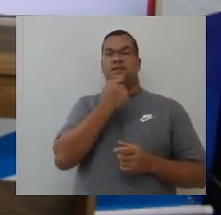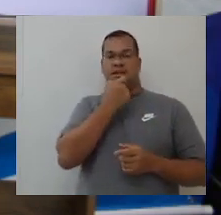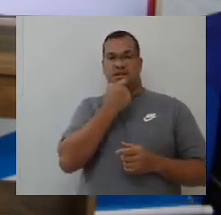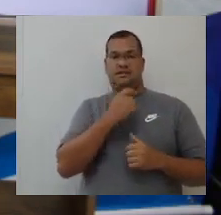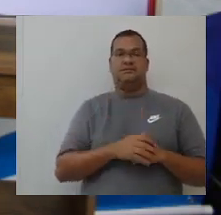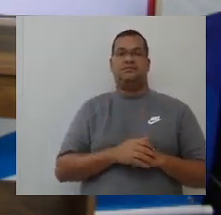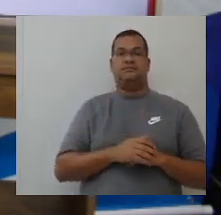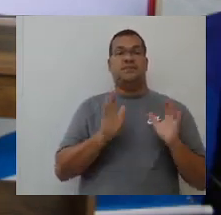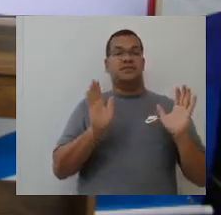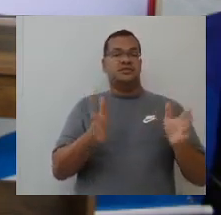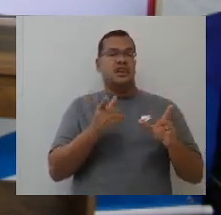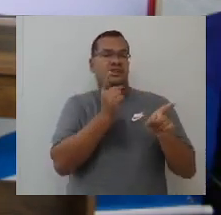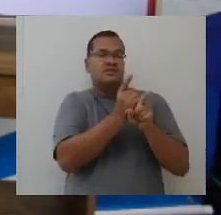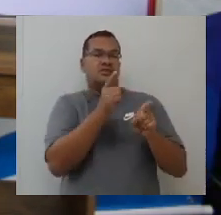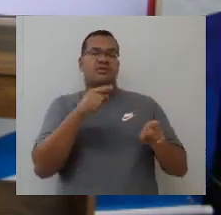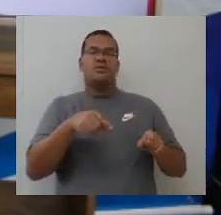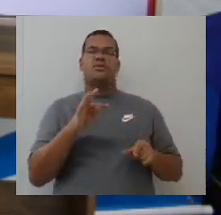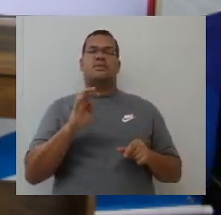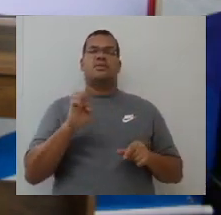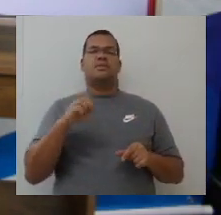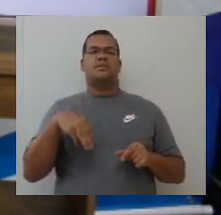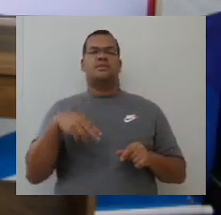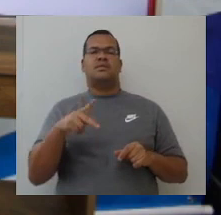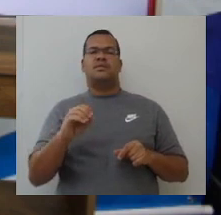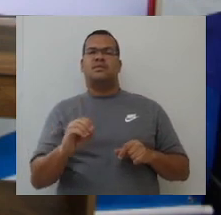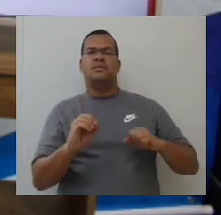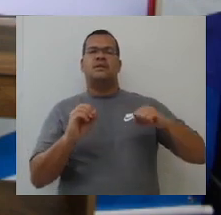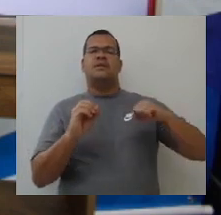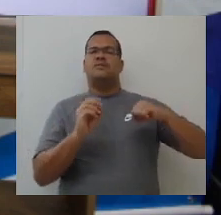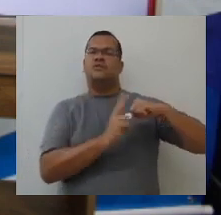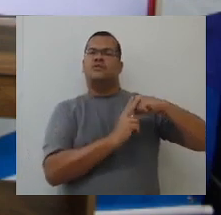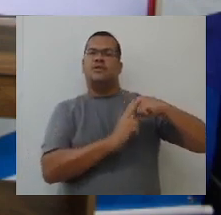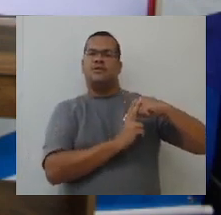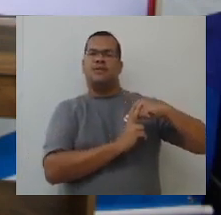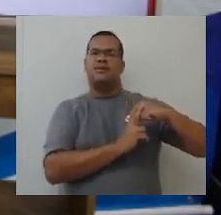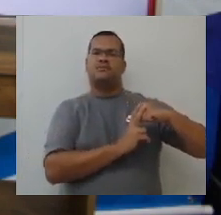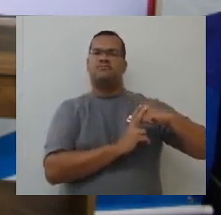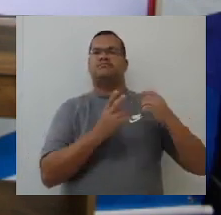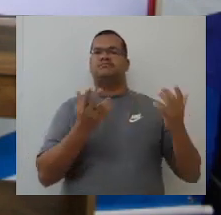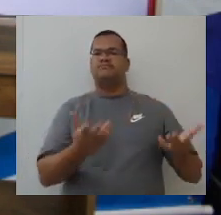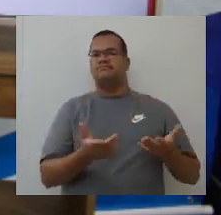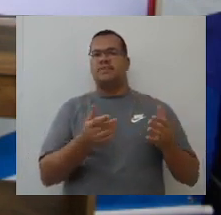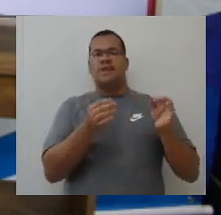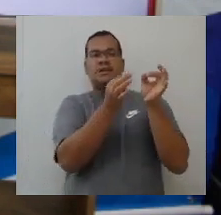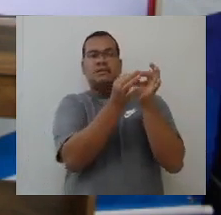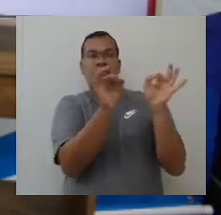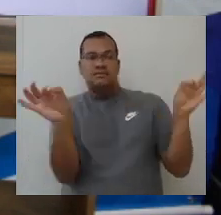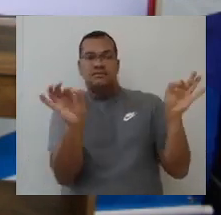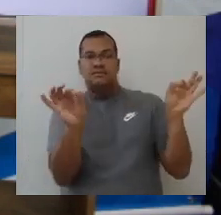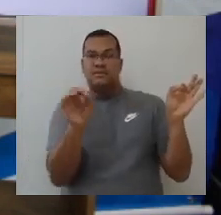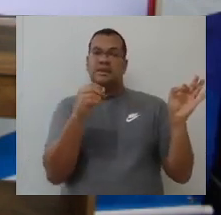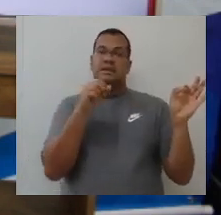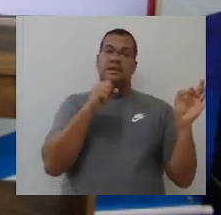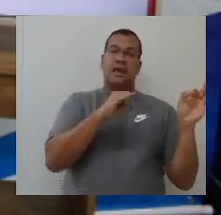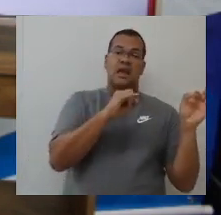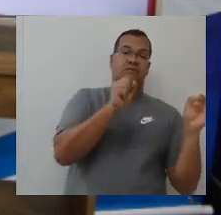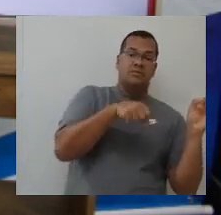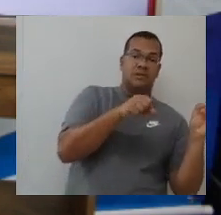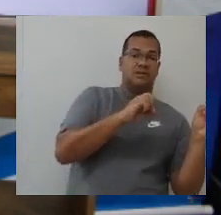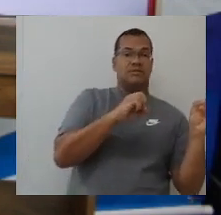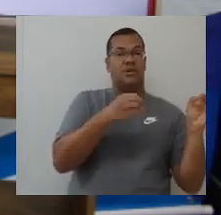identificado o tempo verbal, o verbo auxiliar desse tempo verbal, eu vou ter que identificar essa oração é uma oração positiva ou